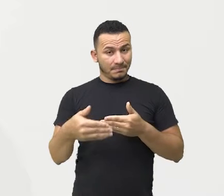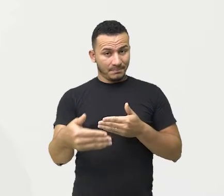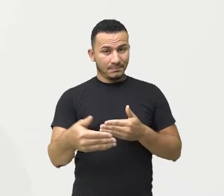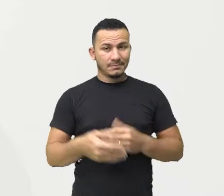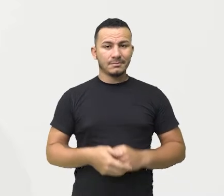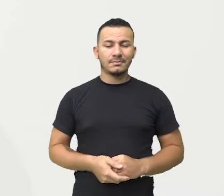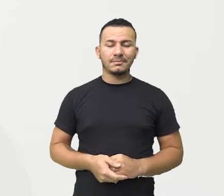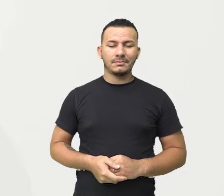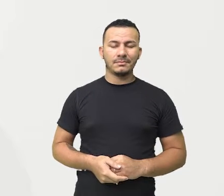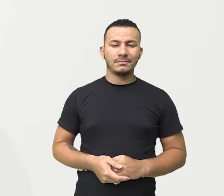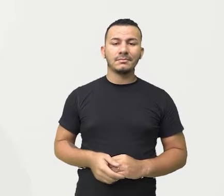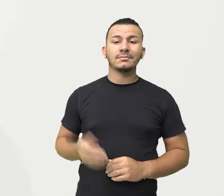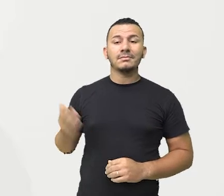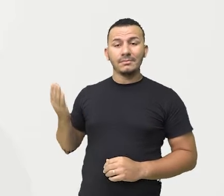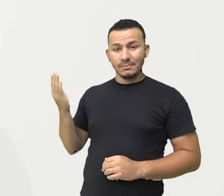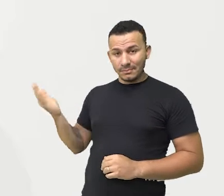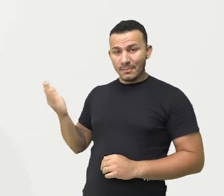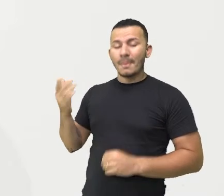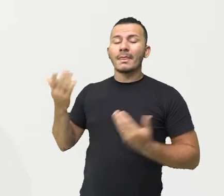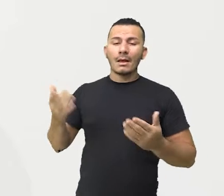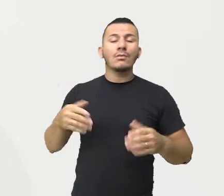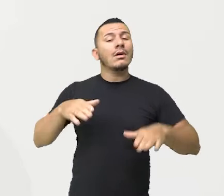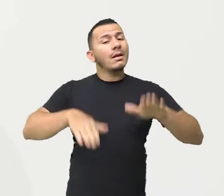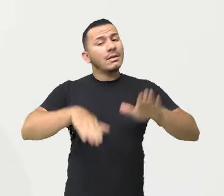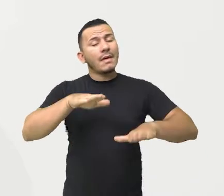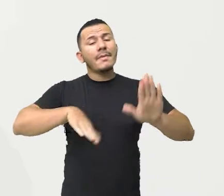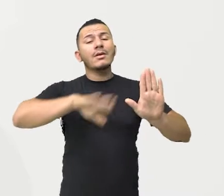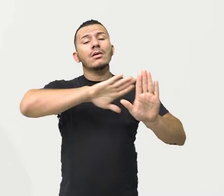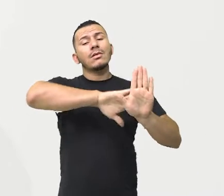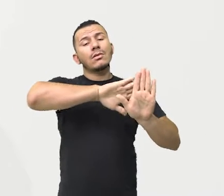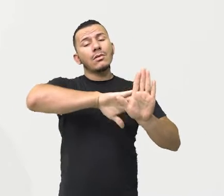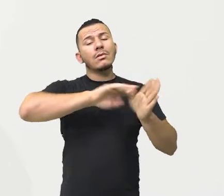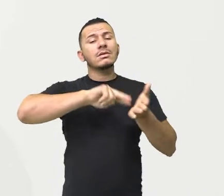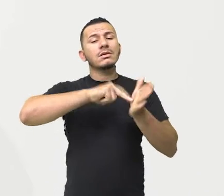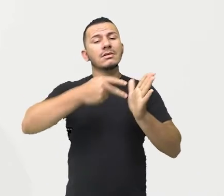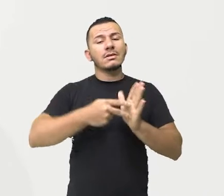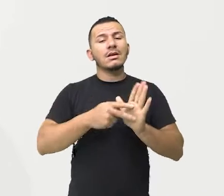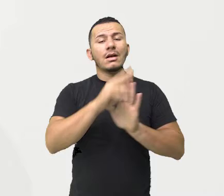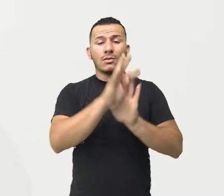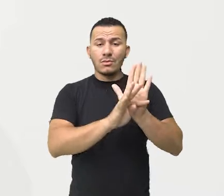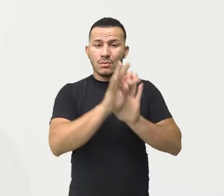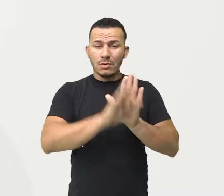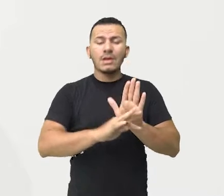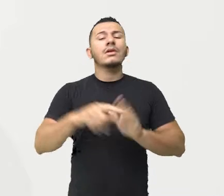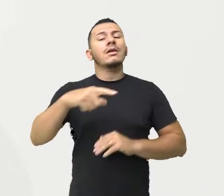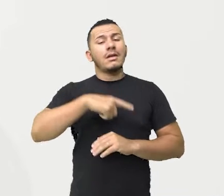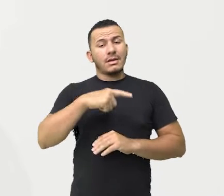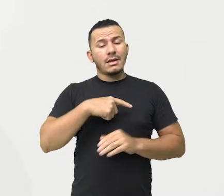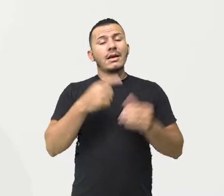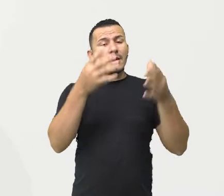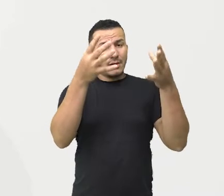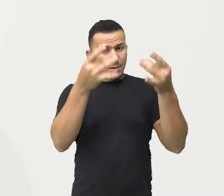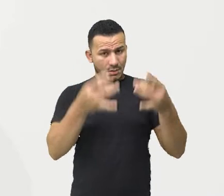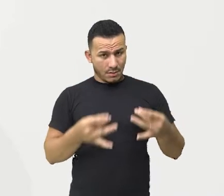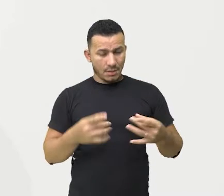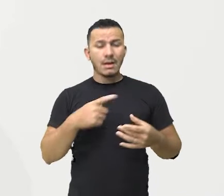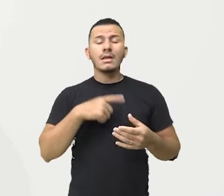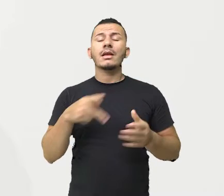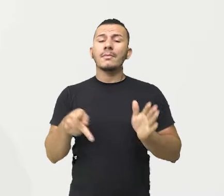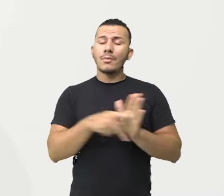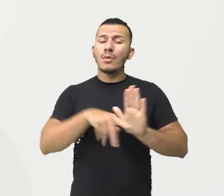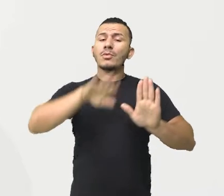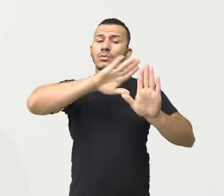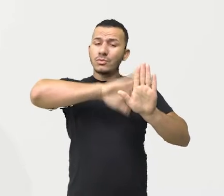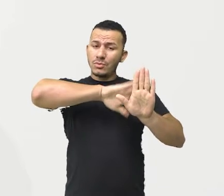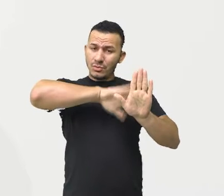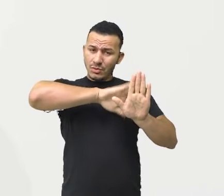nós temos aí, conforme a intenção do texto, as descrições são classificadas em